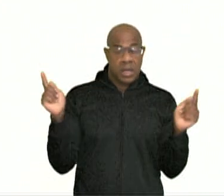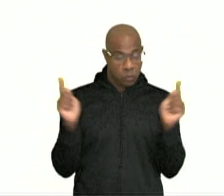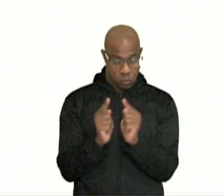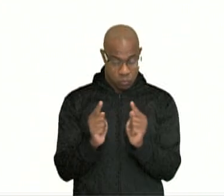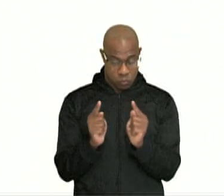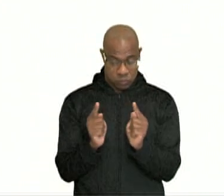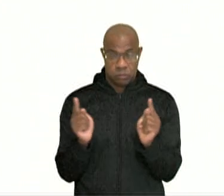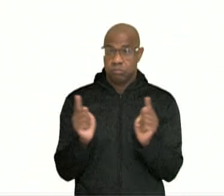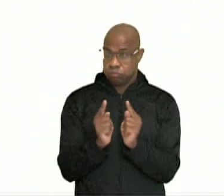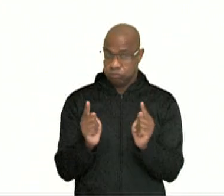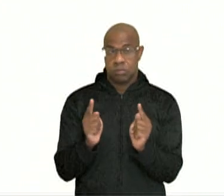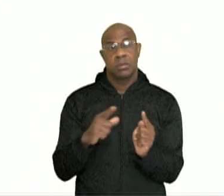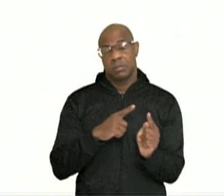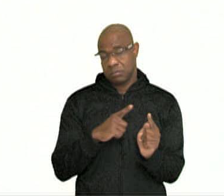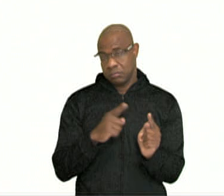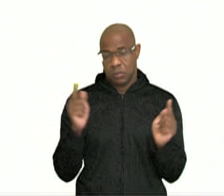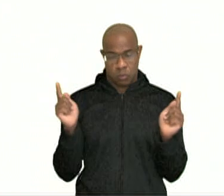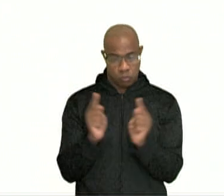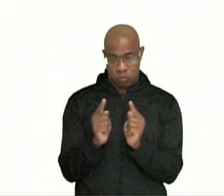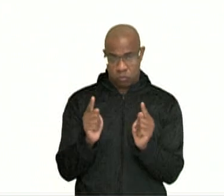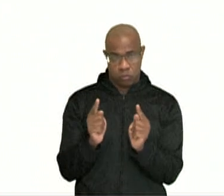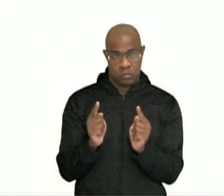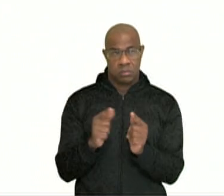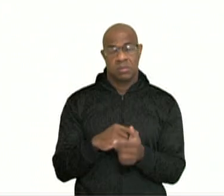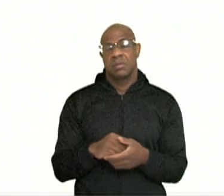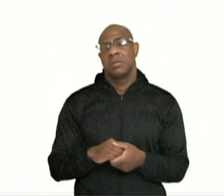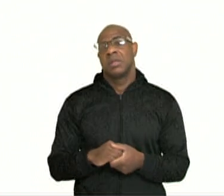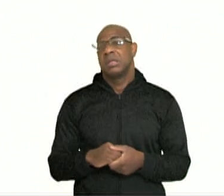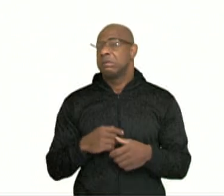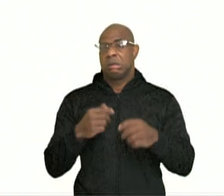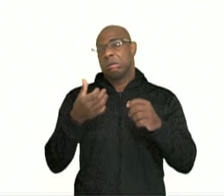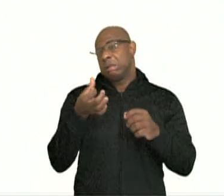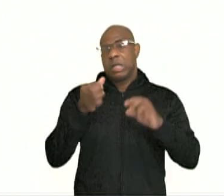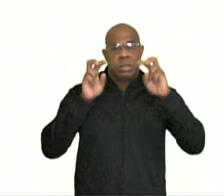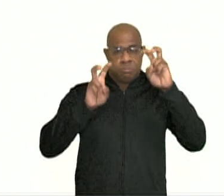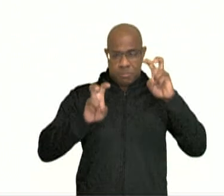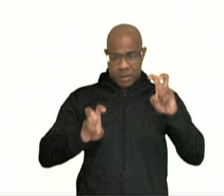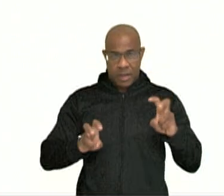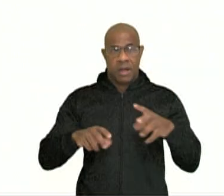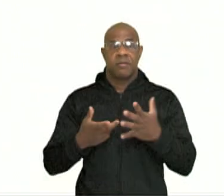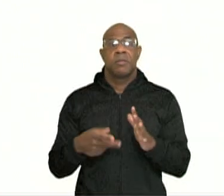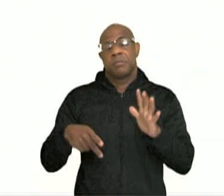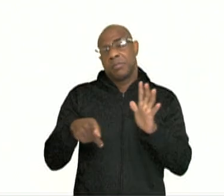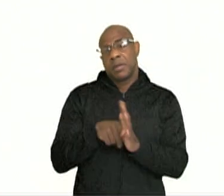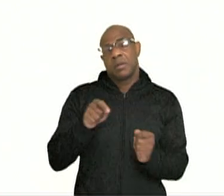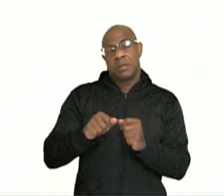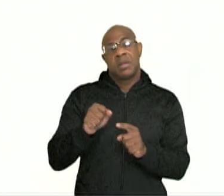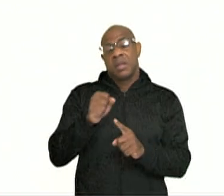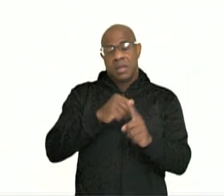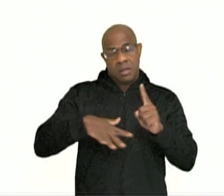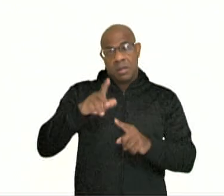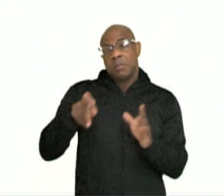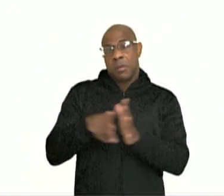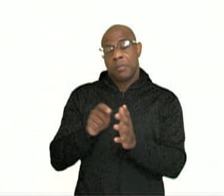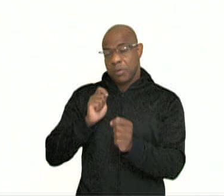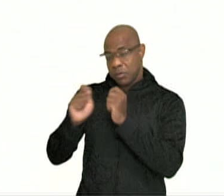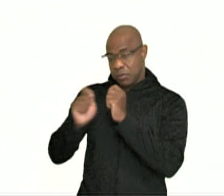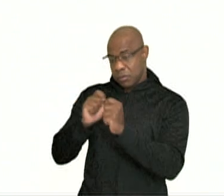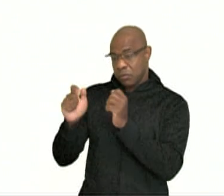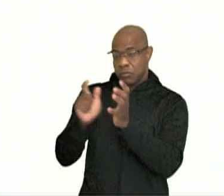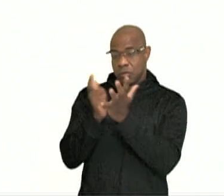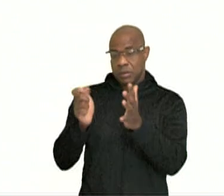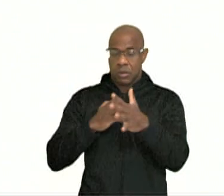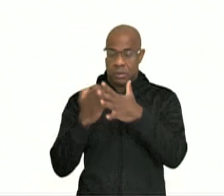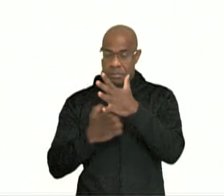curta, né? Curta, assim, 5, 6 parágrafos. Pertence à esfera social jornalística, é